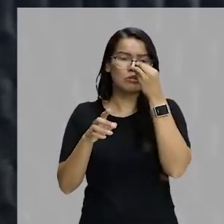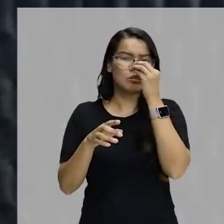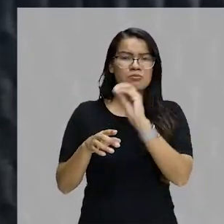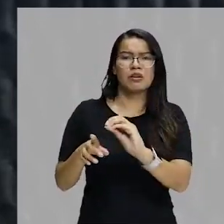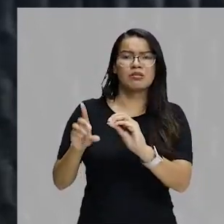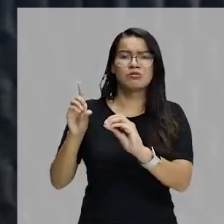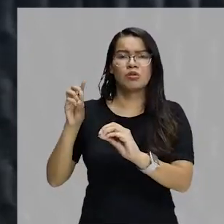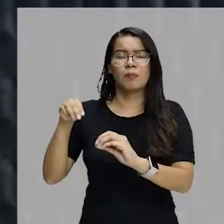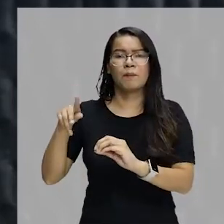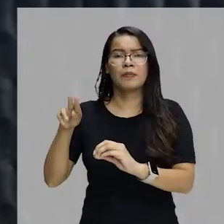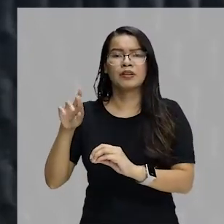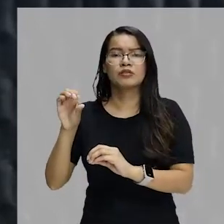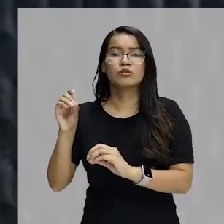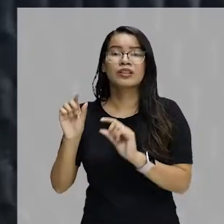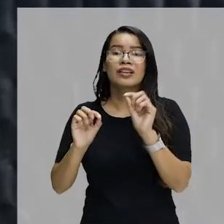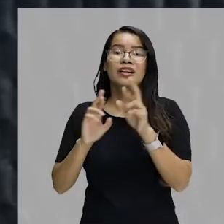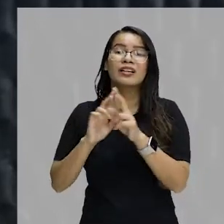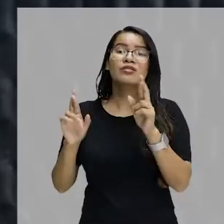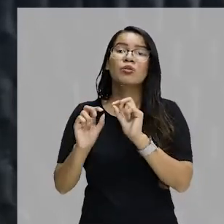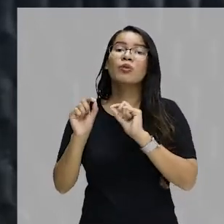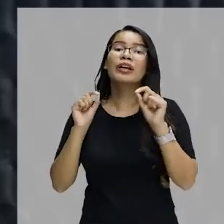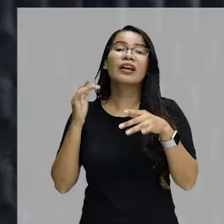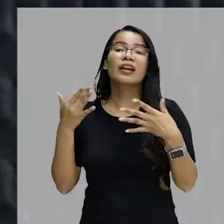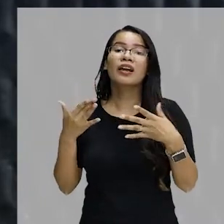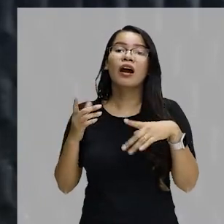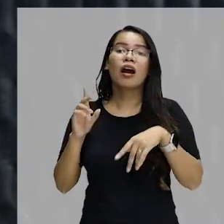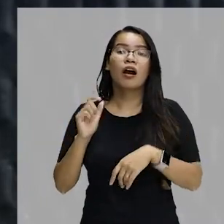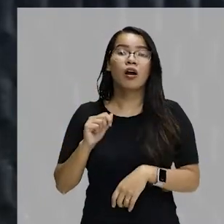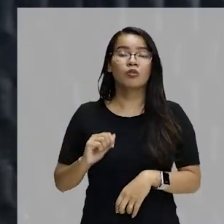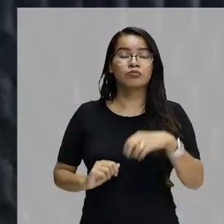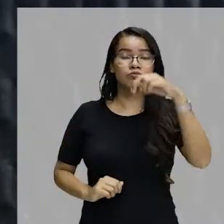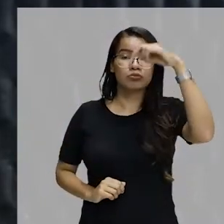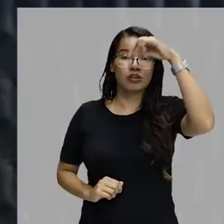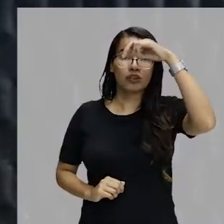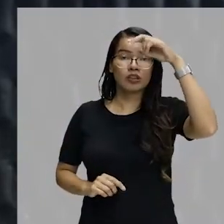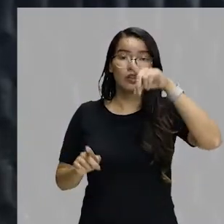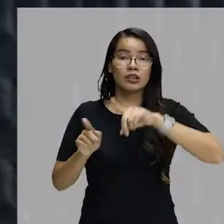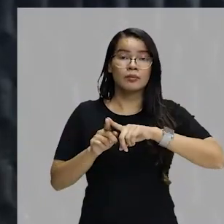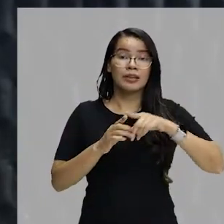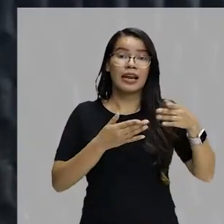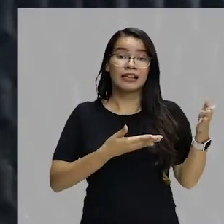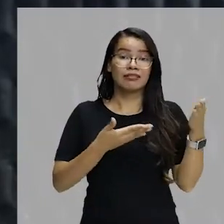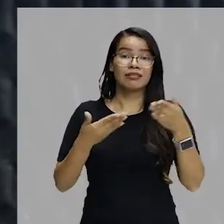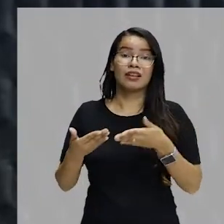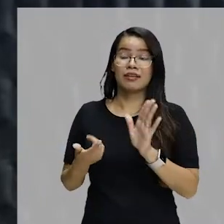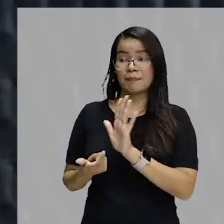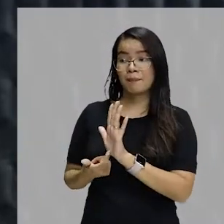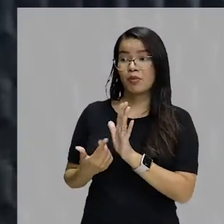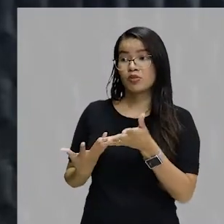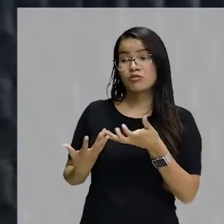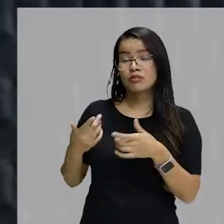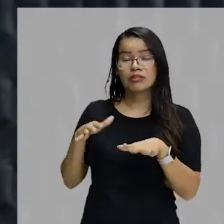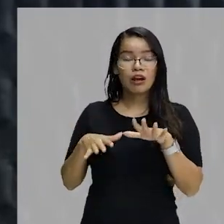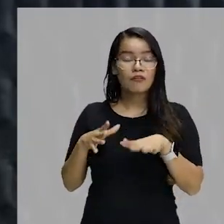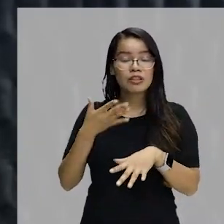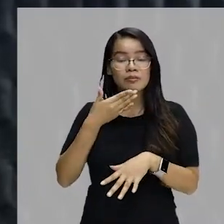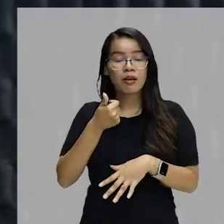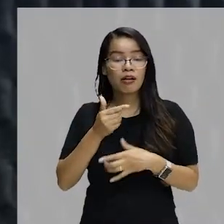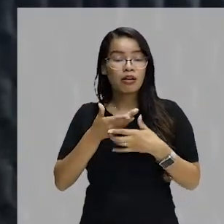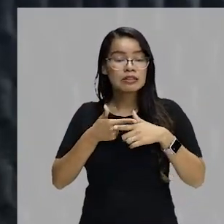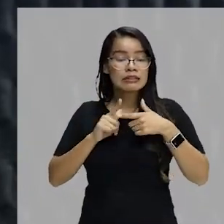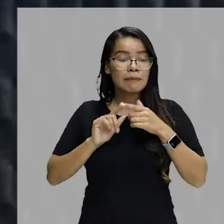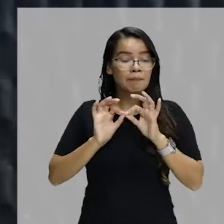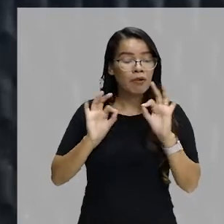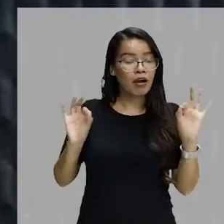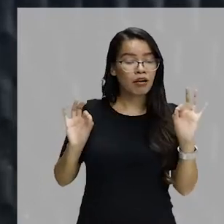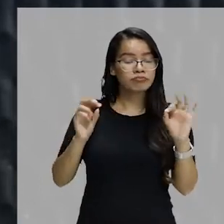em relação ao quê? Ao Nordeste. Um movimento que propunha, inclusive, até a separação do Nordeste. E Dom Pedro, o que é que ele faz?